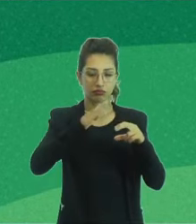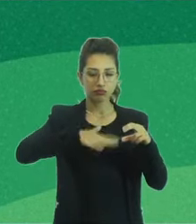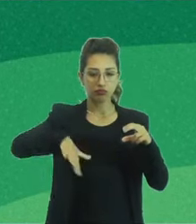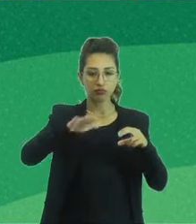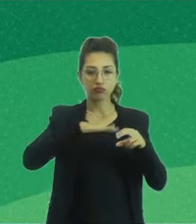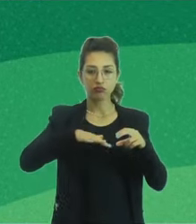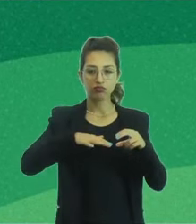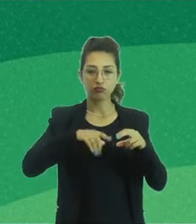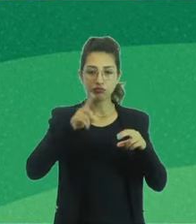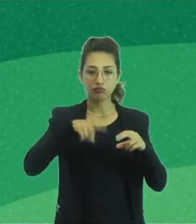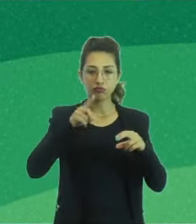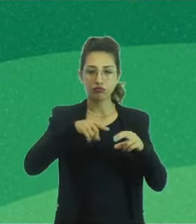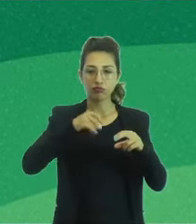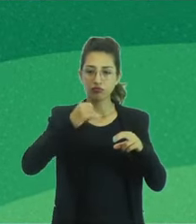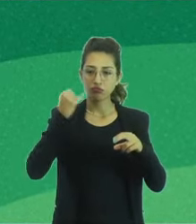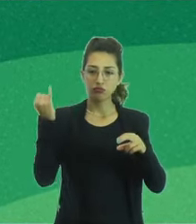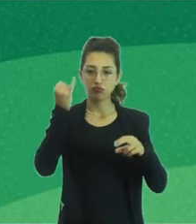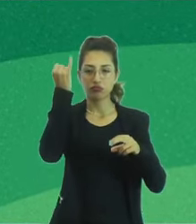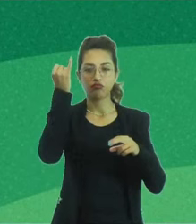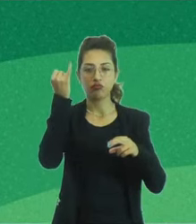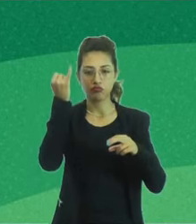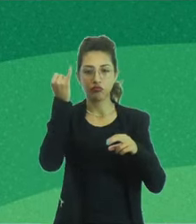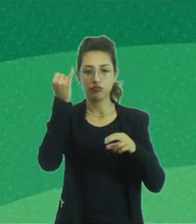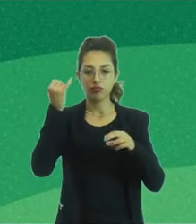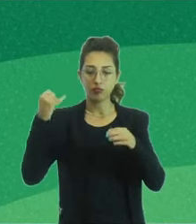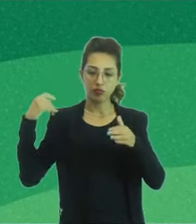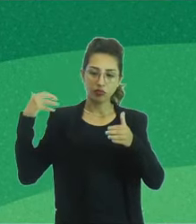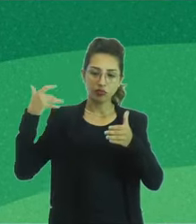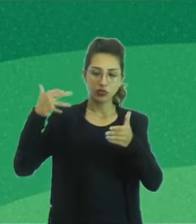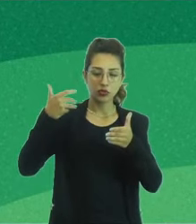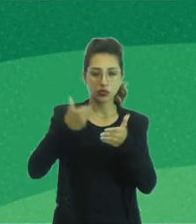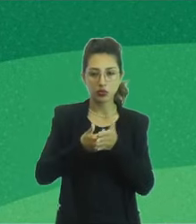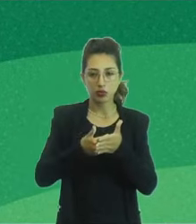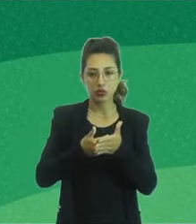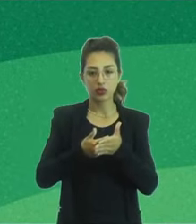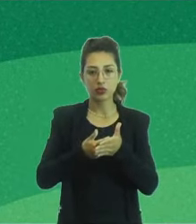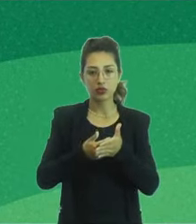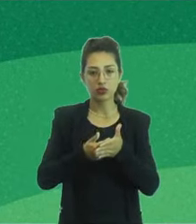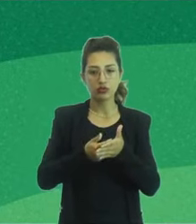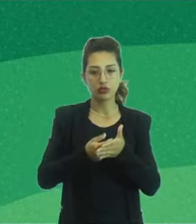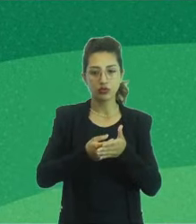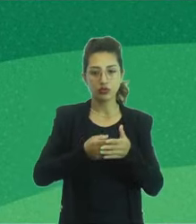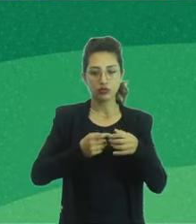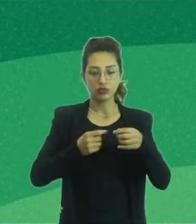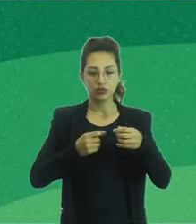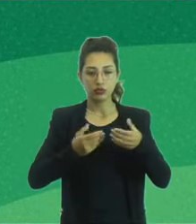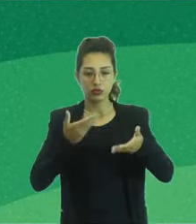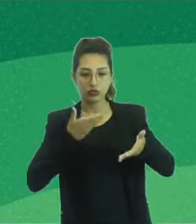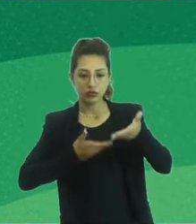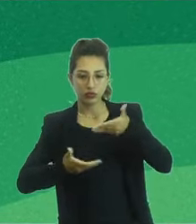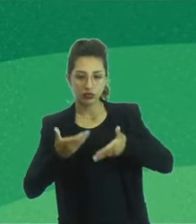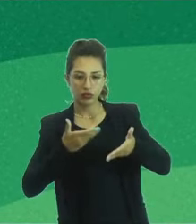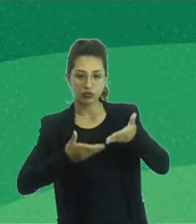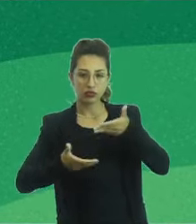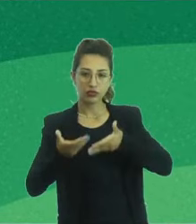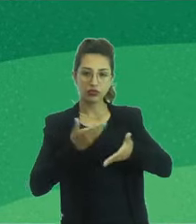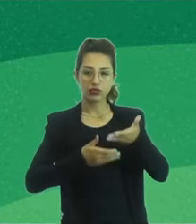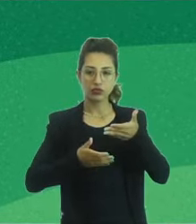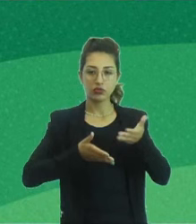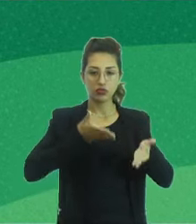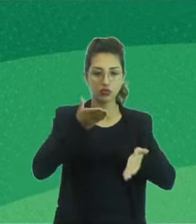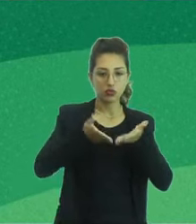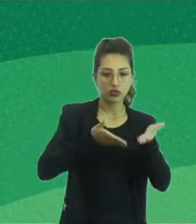até hoje no caso desde quando eu cheguei aqui essa coisa da gente poder cuidar um dos outros a gente olha